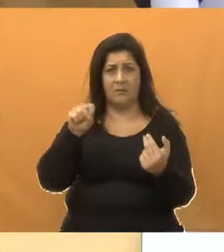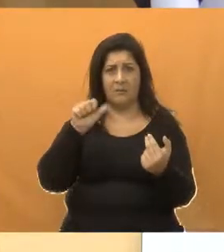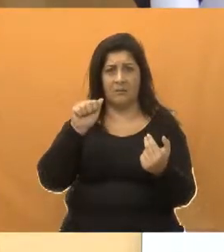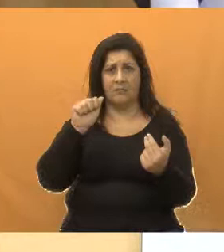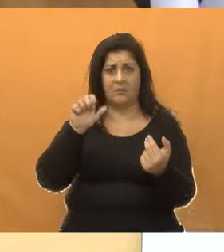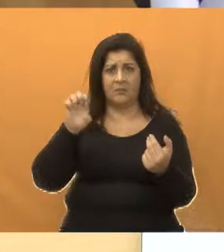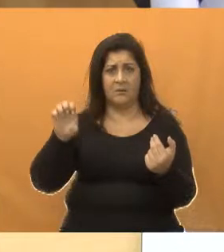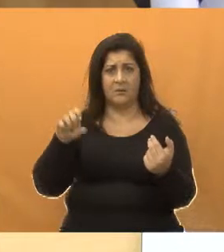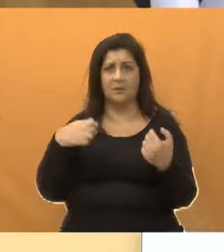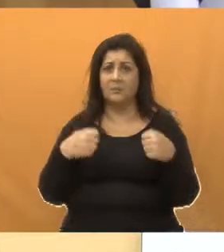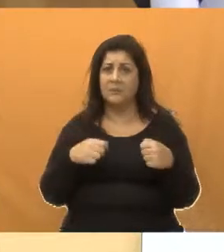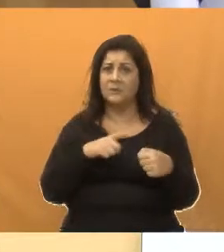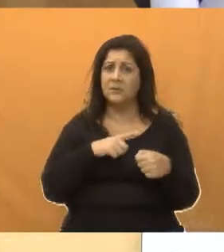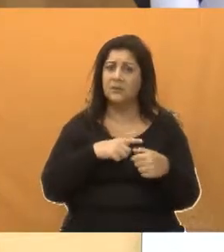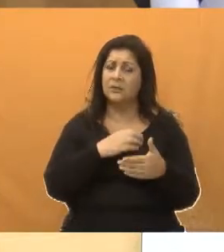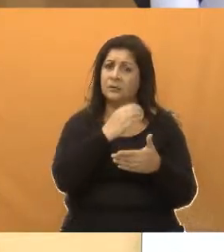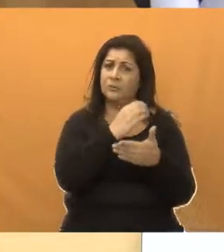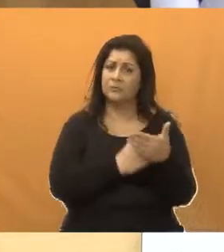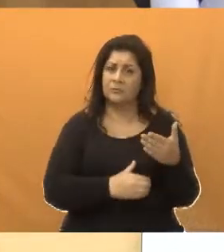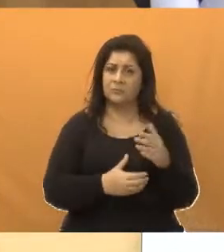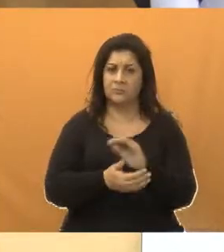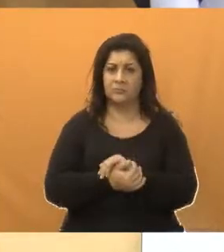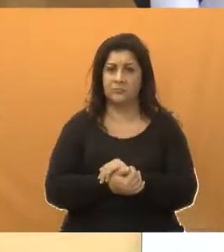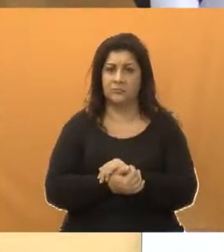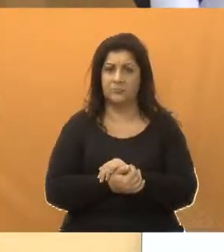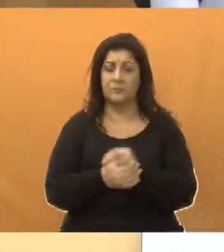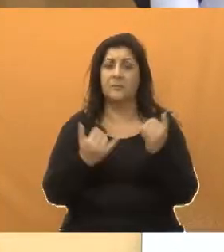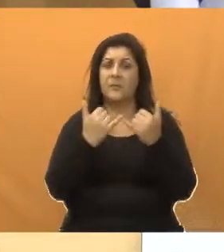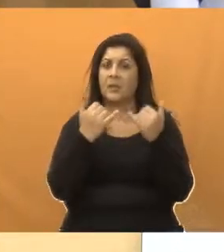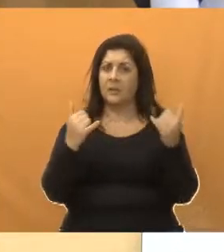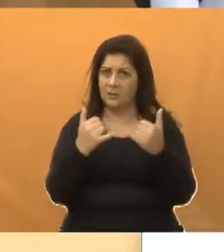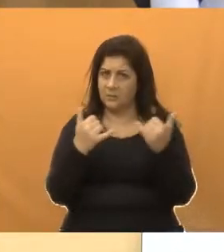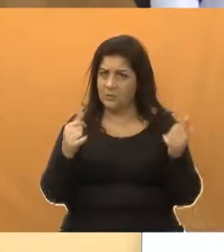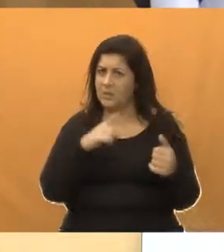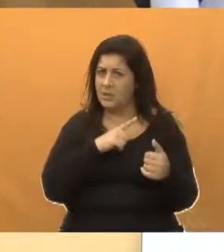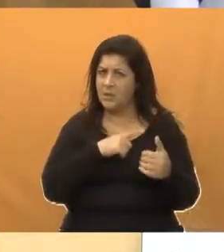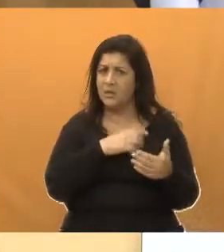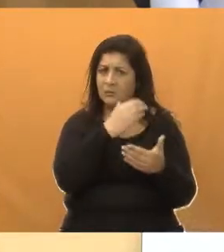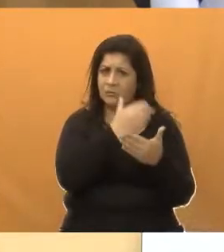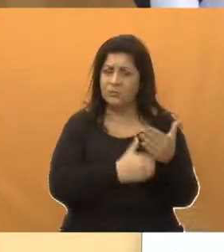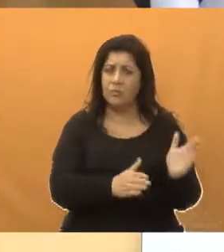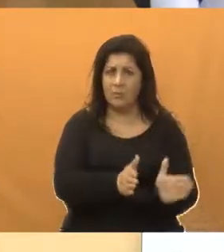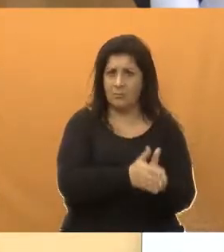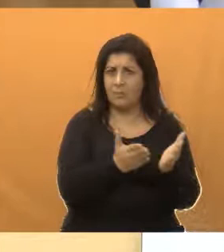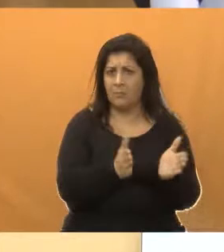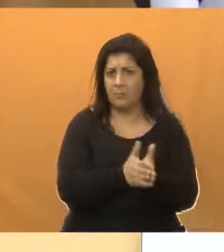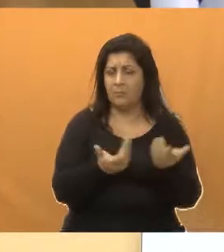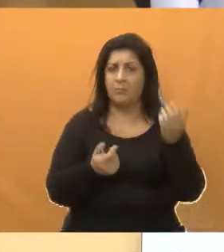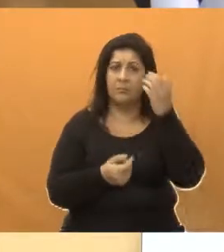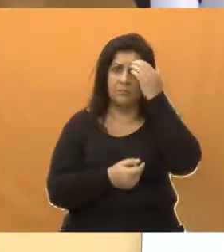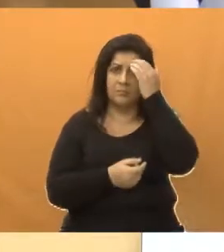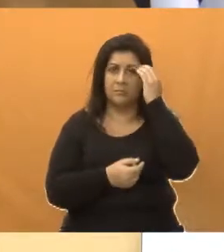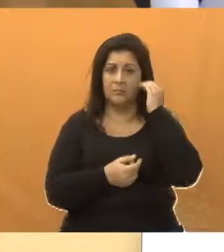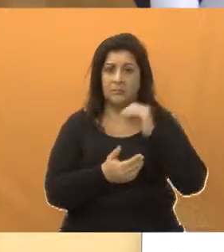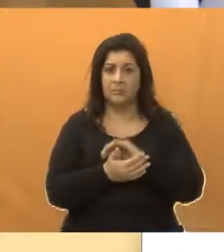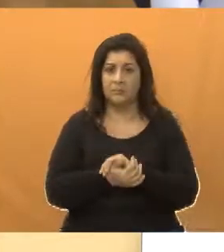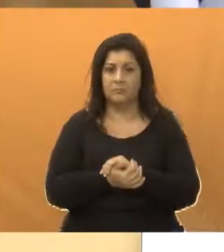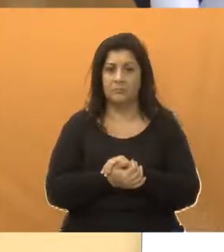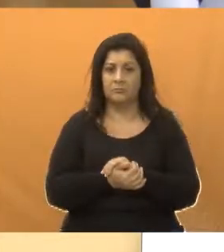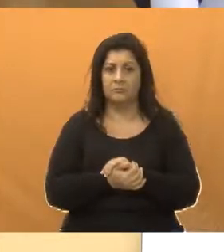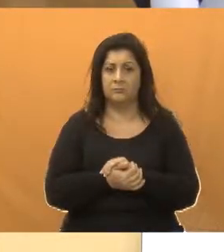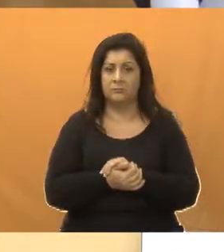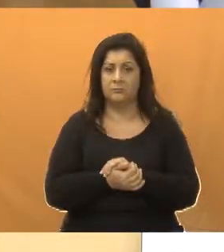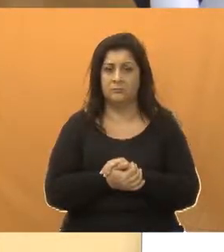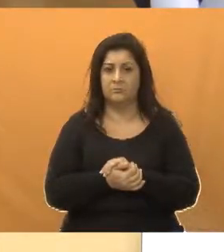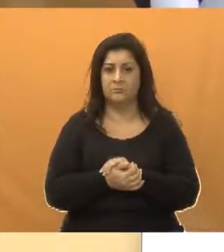tarifa social. Já tem, a Bandeirantes já tem essa tarifa diferenciada para aqueles que têm um consumo menor,